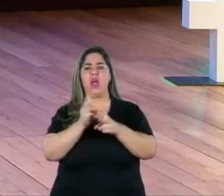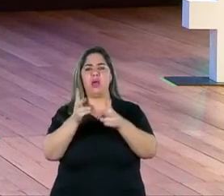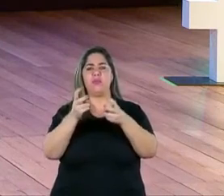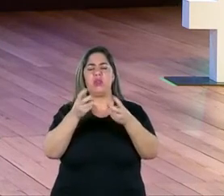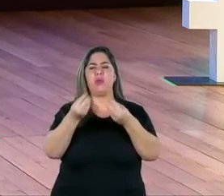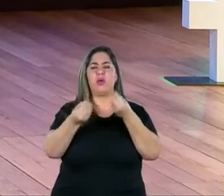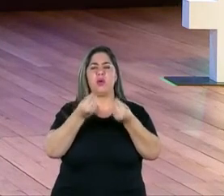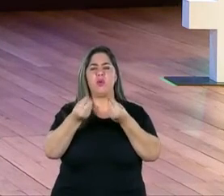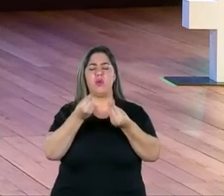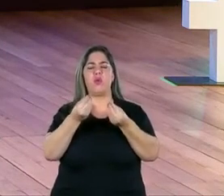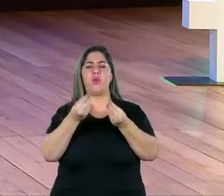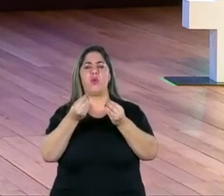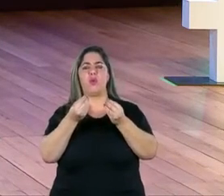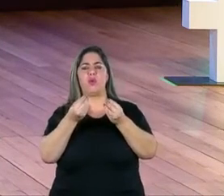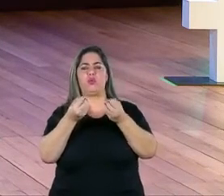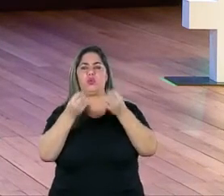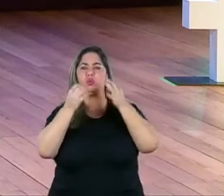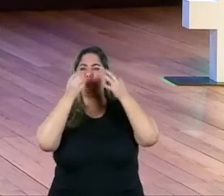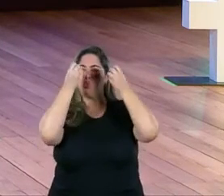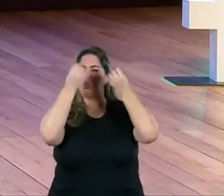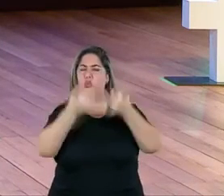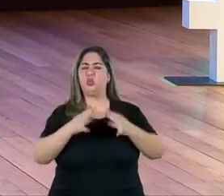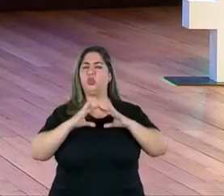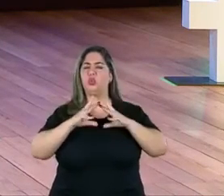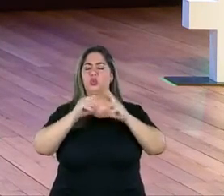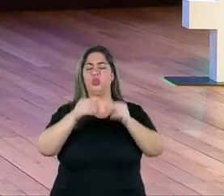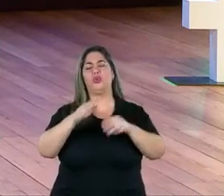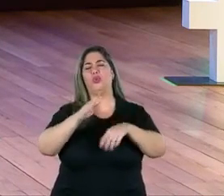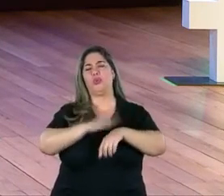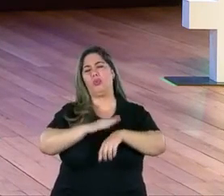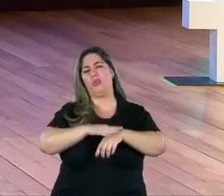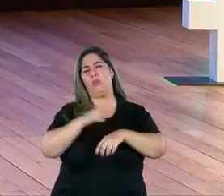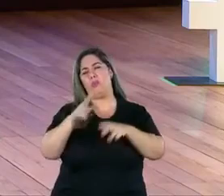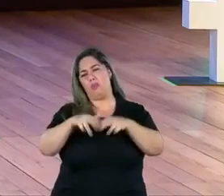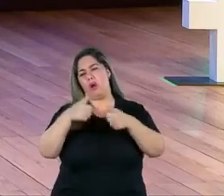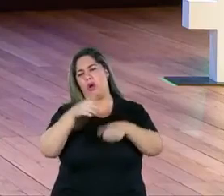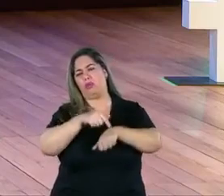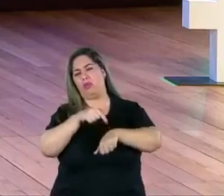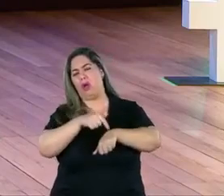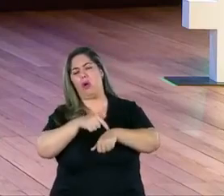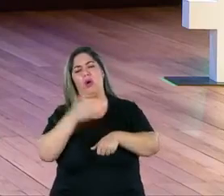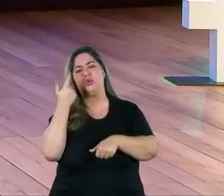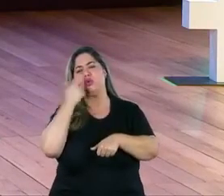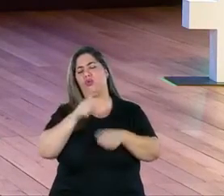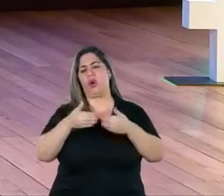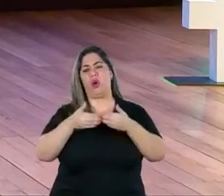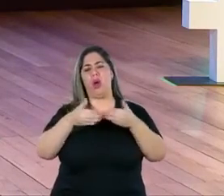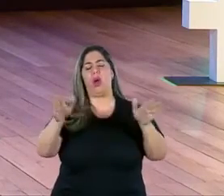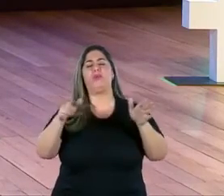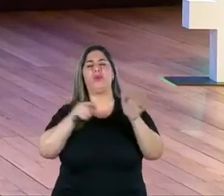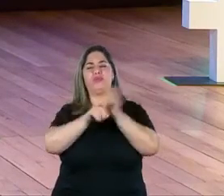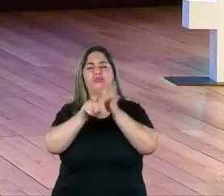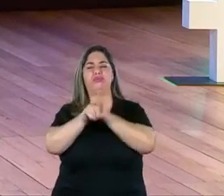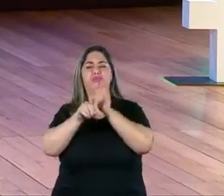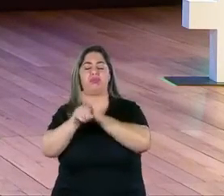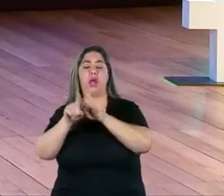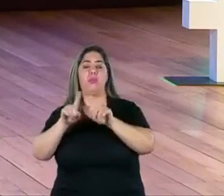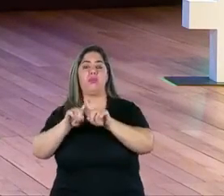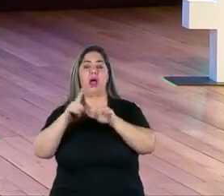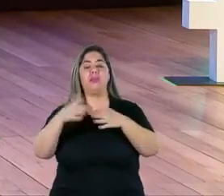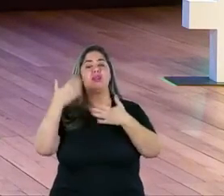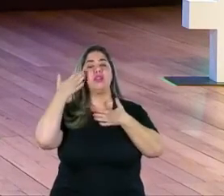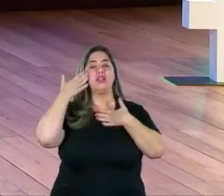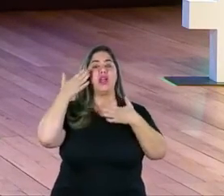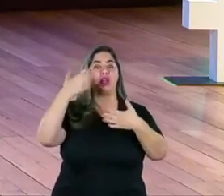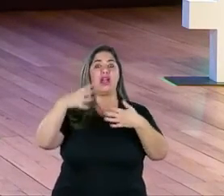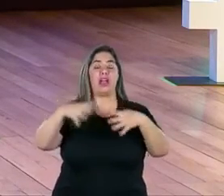essas falas, porque a gente, pelo avançado da hora, não vai conseguir abrir para novos questionamentos. Gostaria de